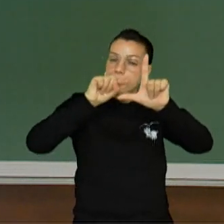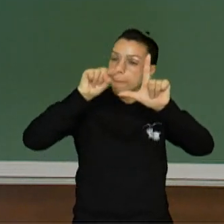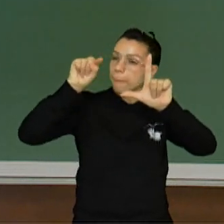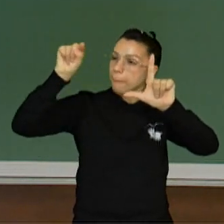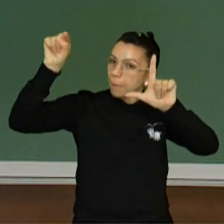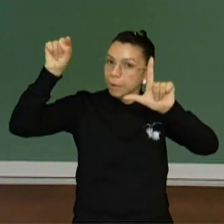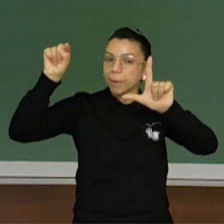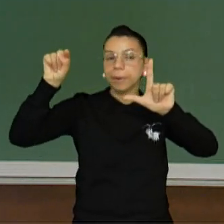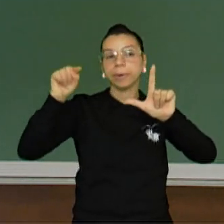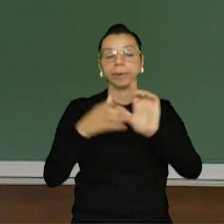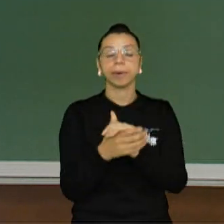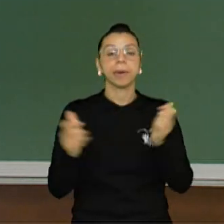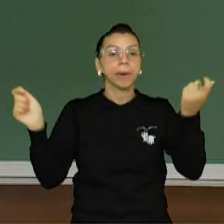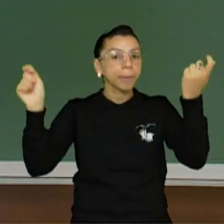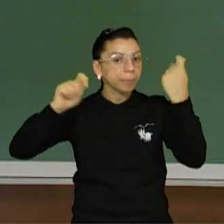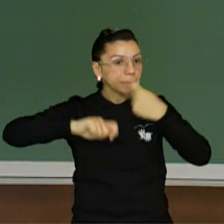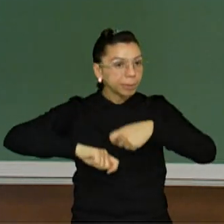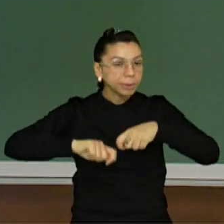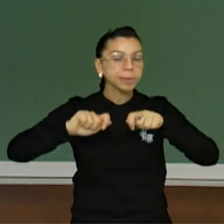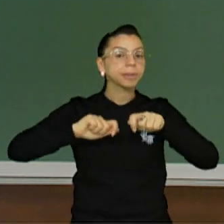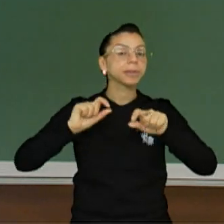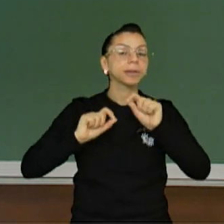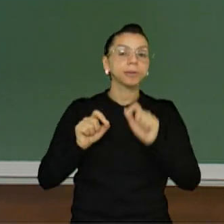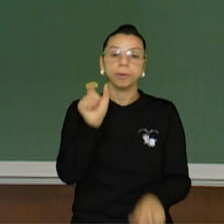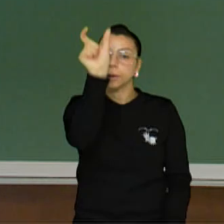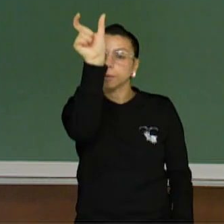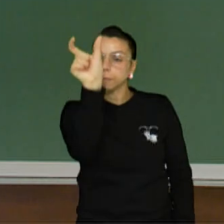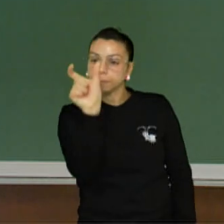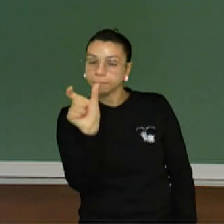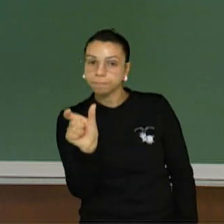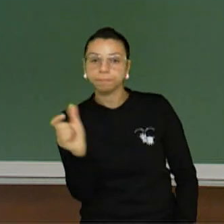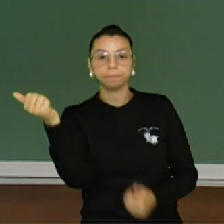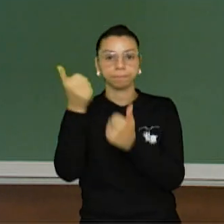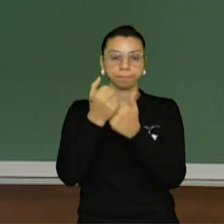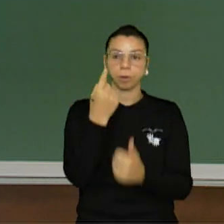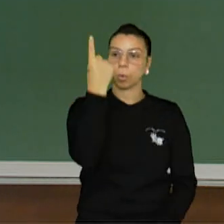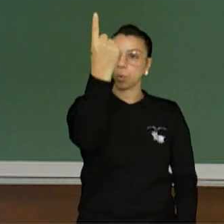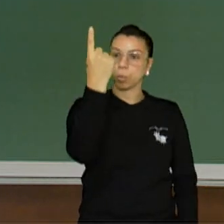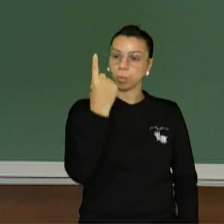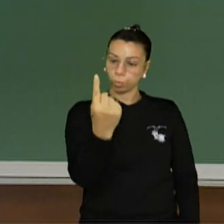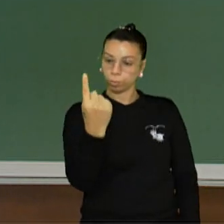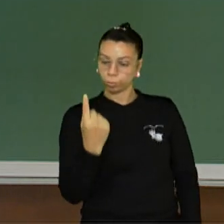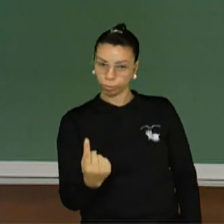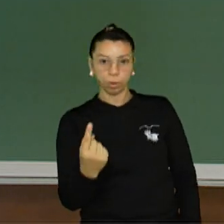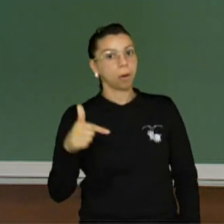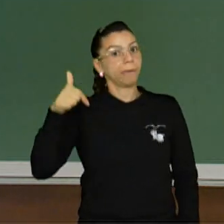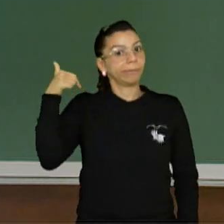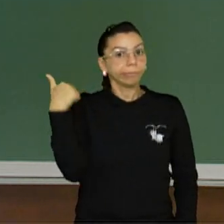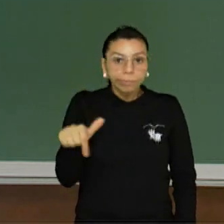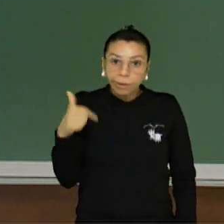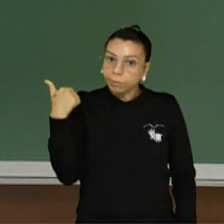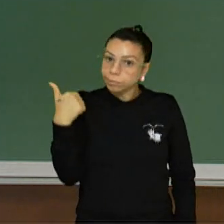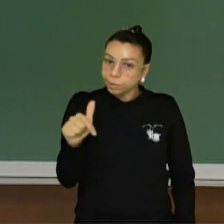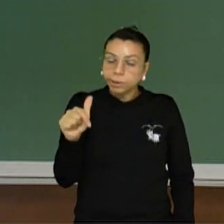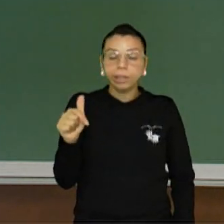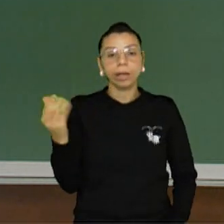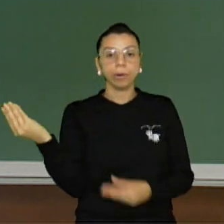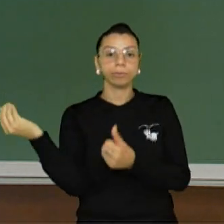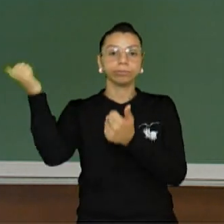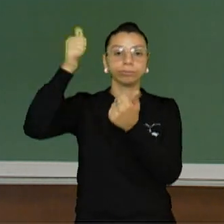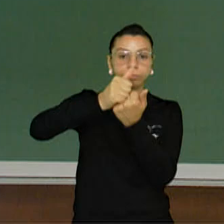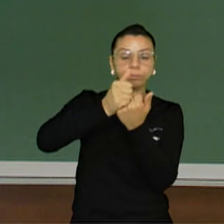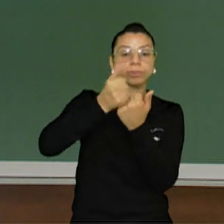preciso estabelecer essa coluna formada pelo número 1. Não tinha essa coluna, gente. Então, é isso que a professora